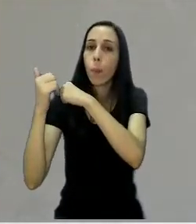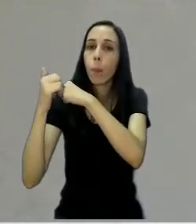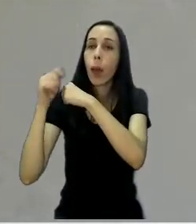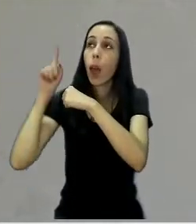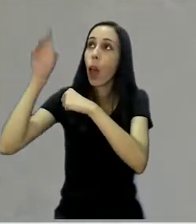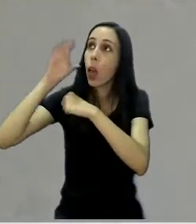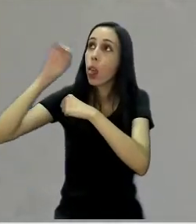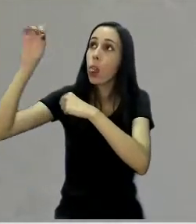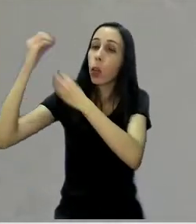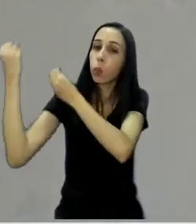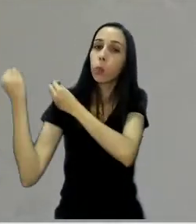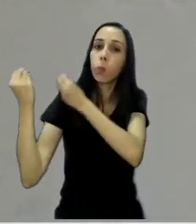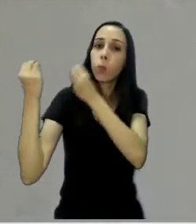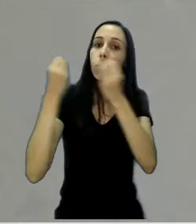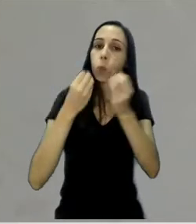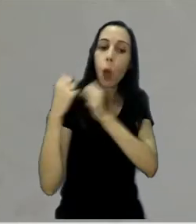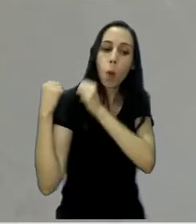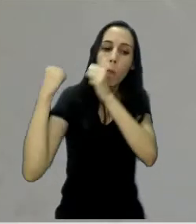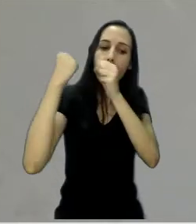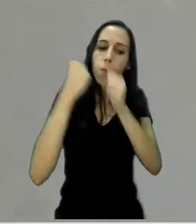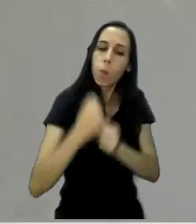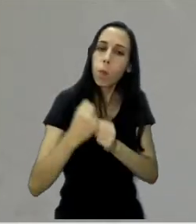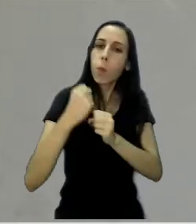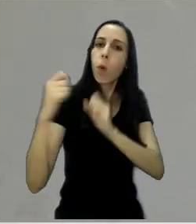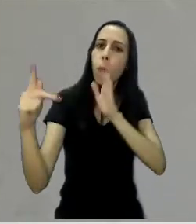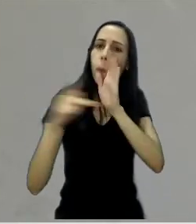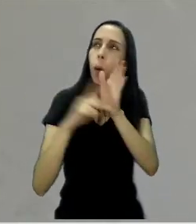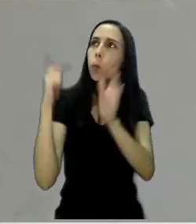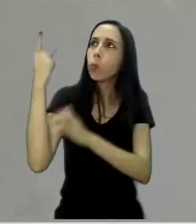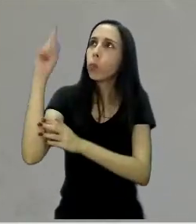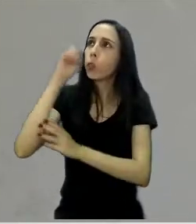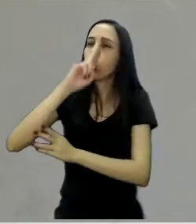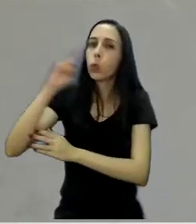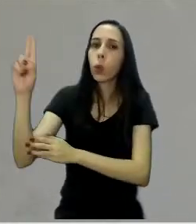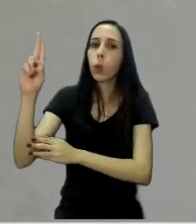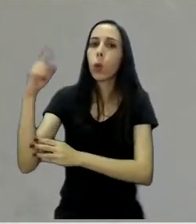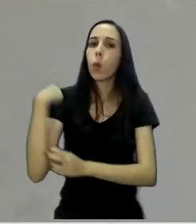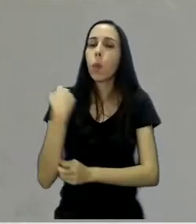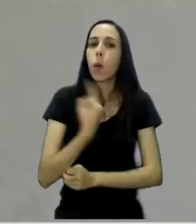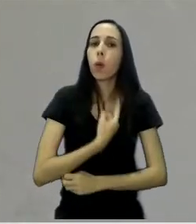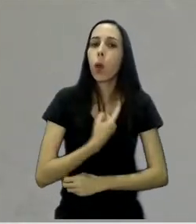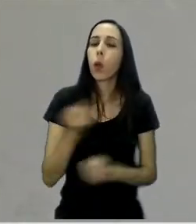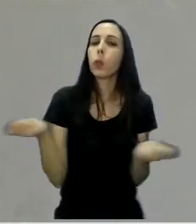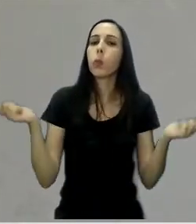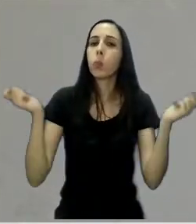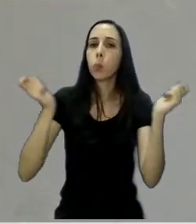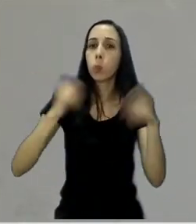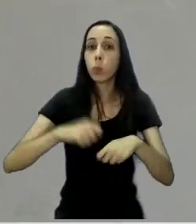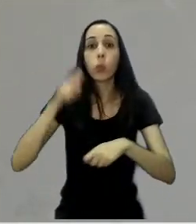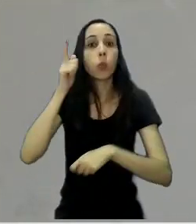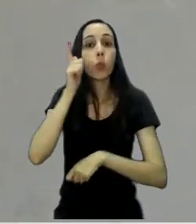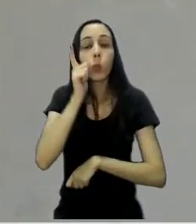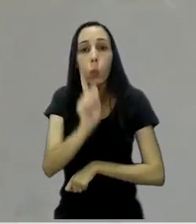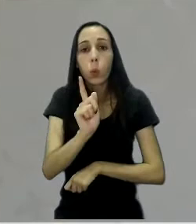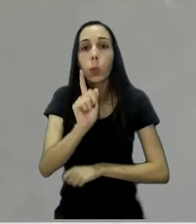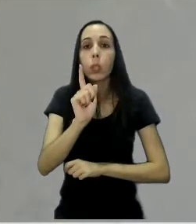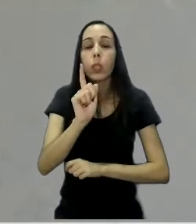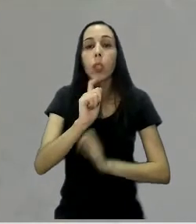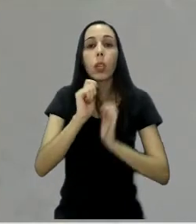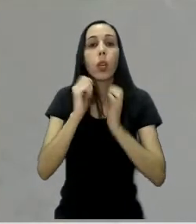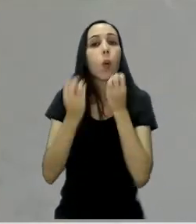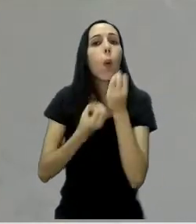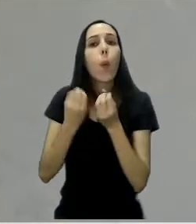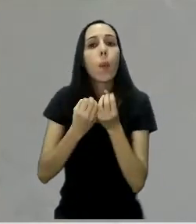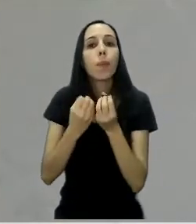Deus. E Deus nos dá autoridade no seu nome para nós